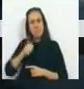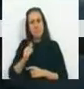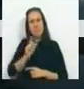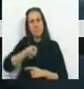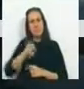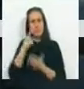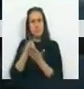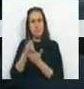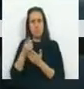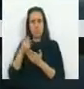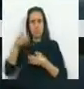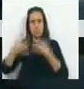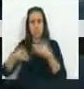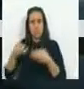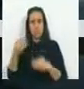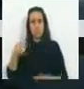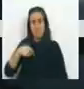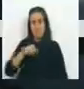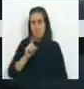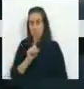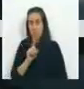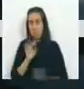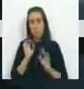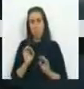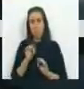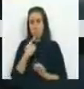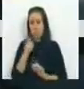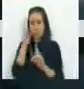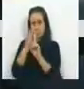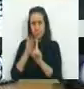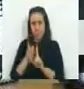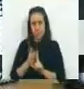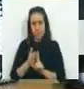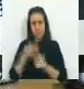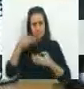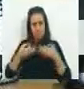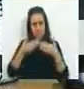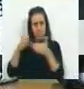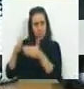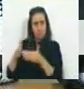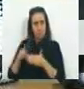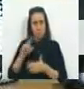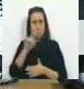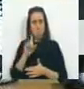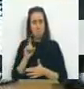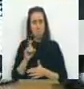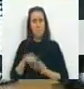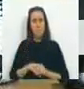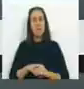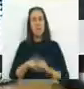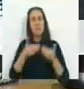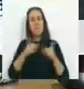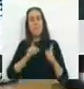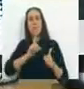judiciário? Vai ou não vai, concretamente, esta é a pergunta, reabrir tribunais? Quais é que vai